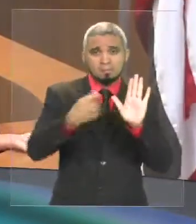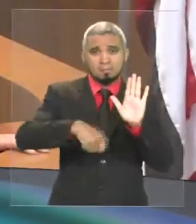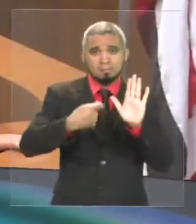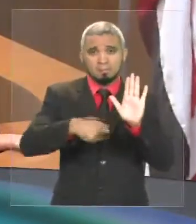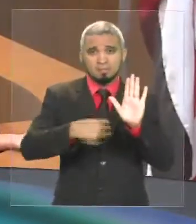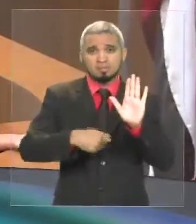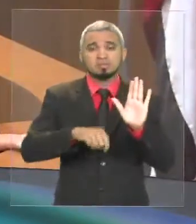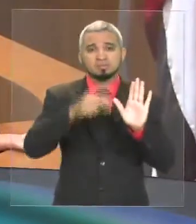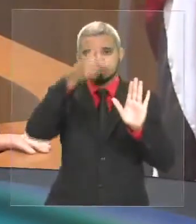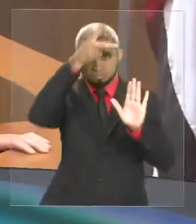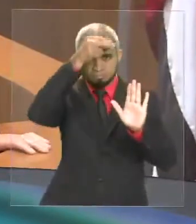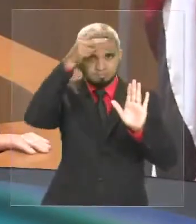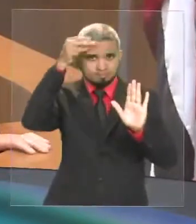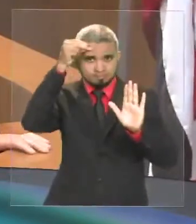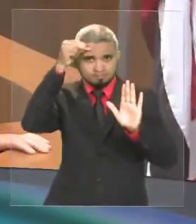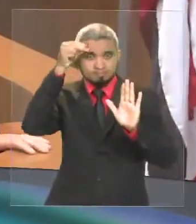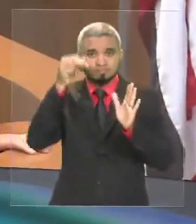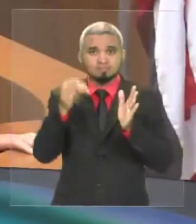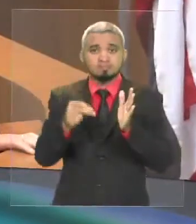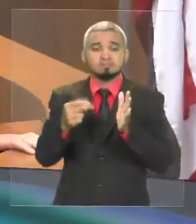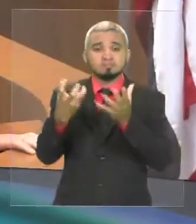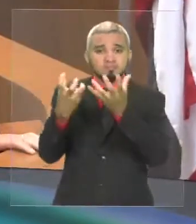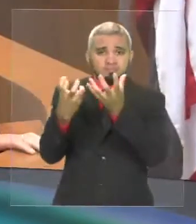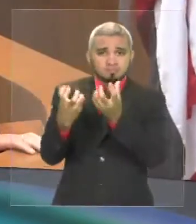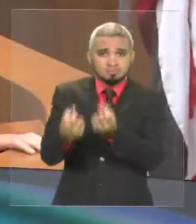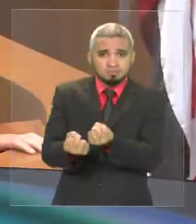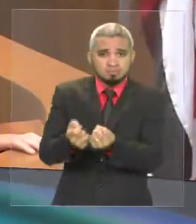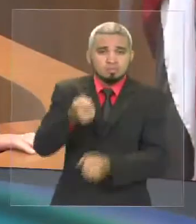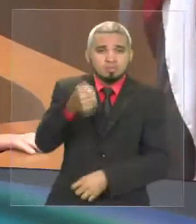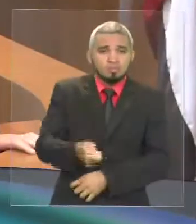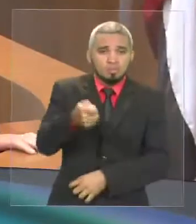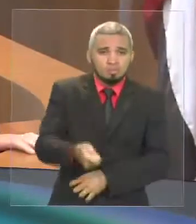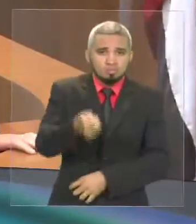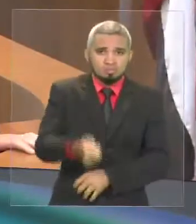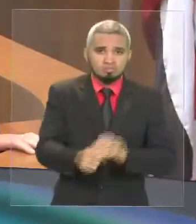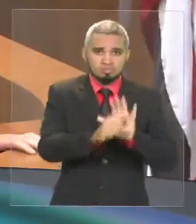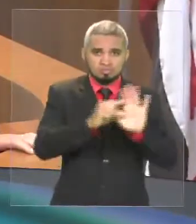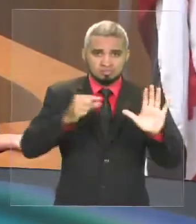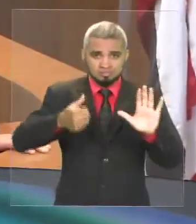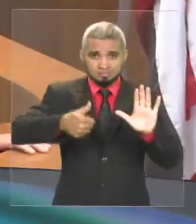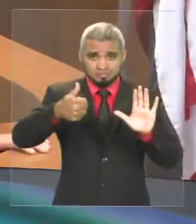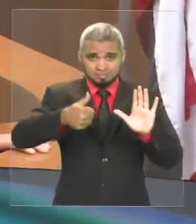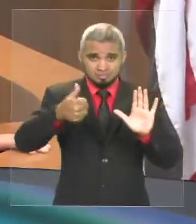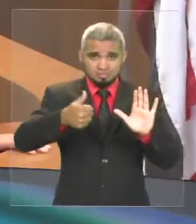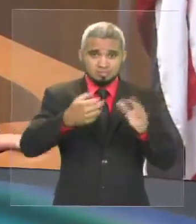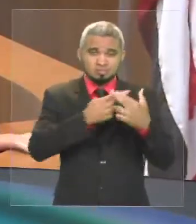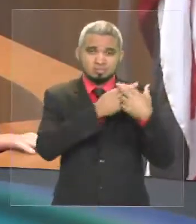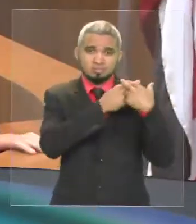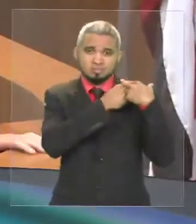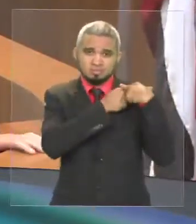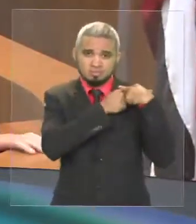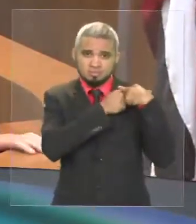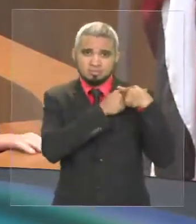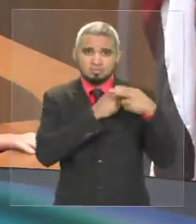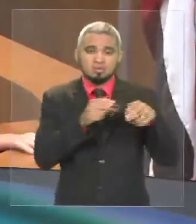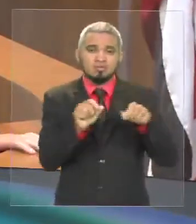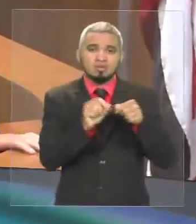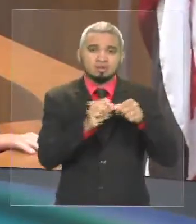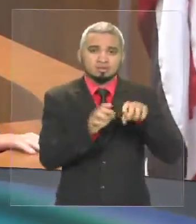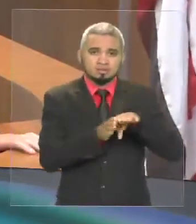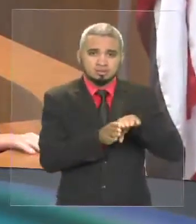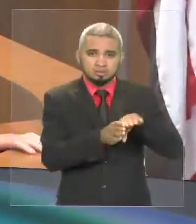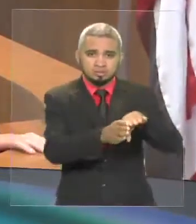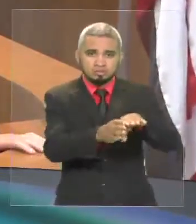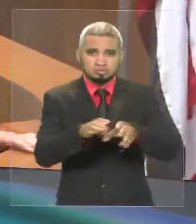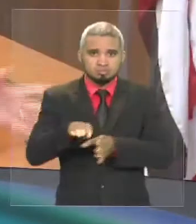deverá prever ao município a obrigação de, inciso 1º, responsabilizar-se pelas obras de meio-fio e sarjeta